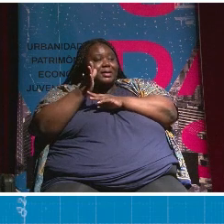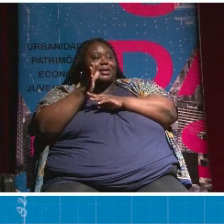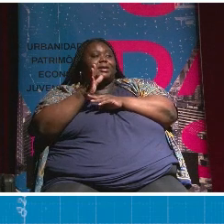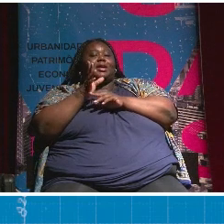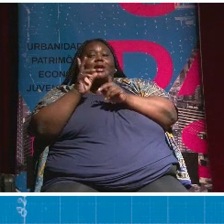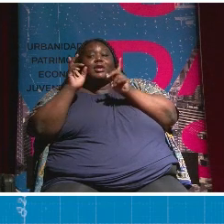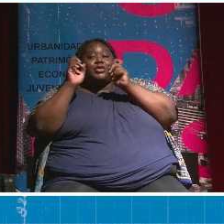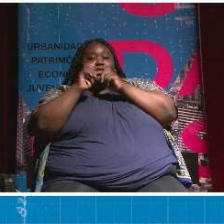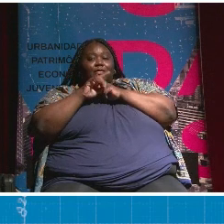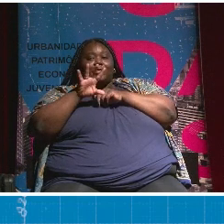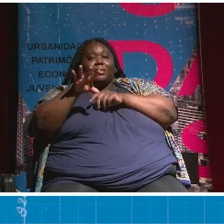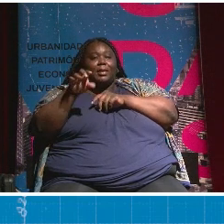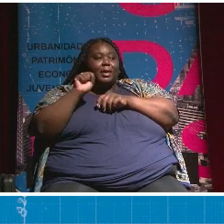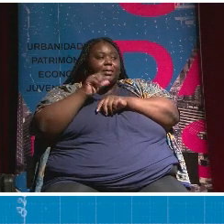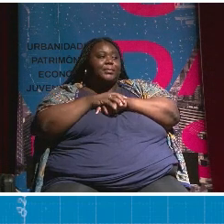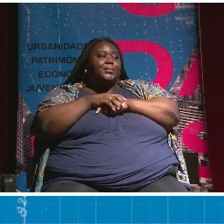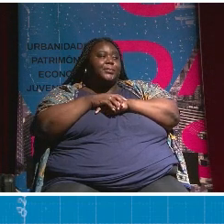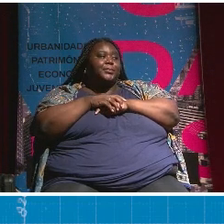mineradas, captadas,